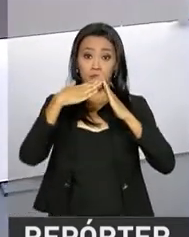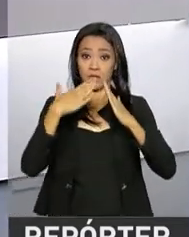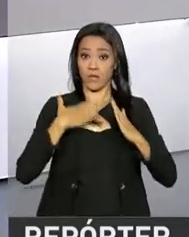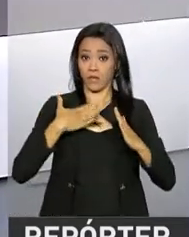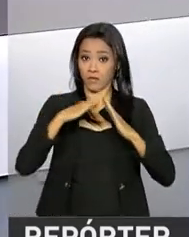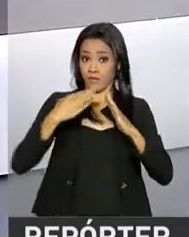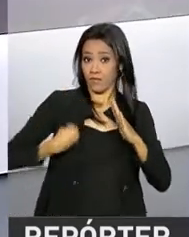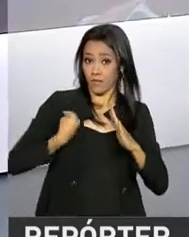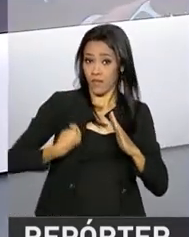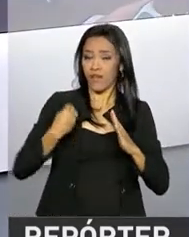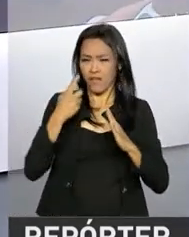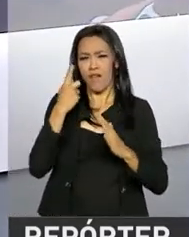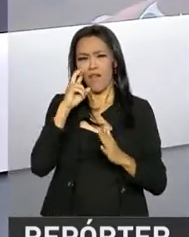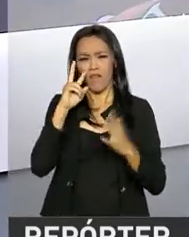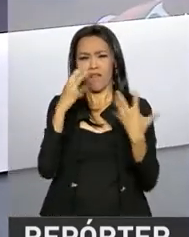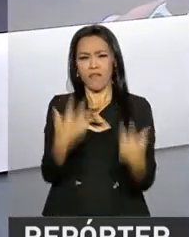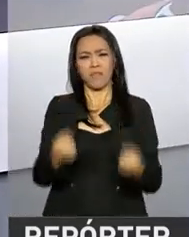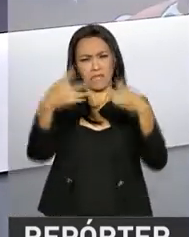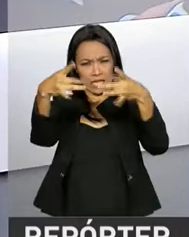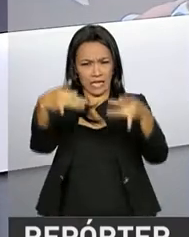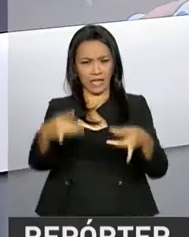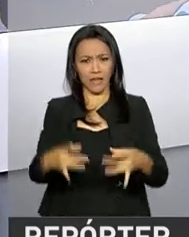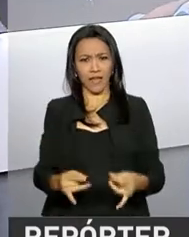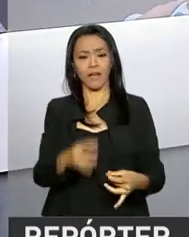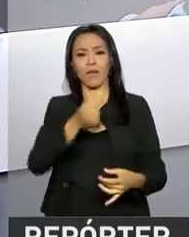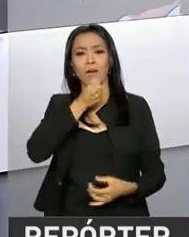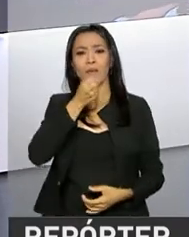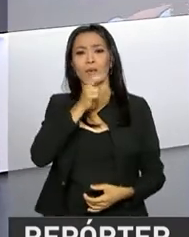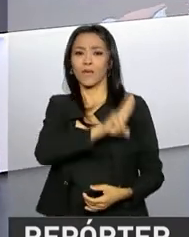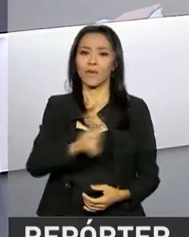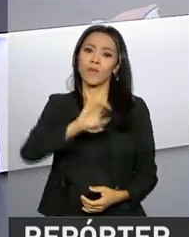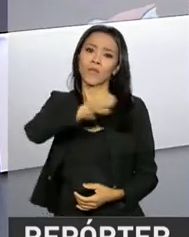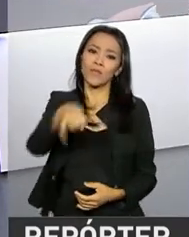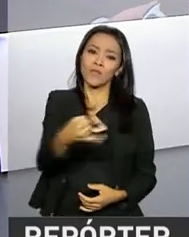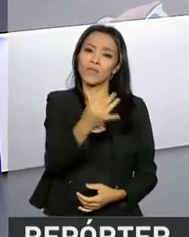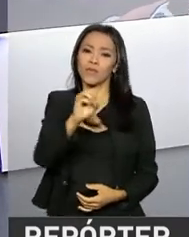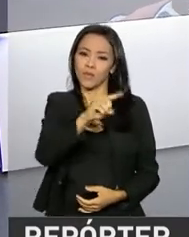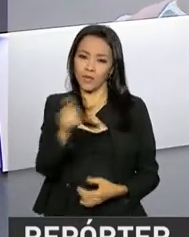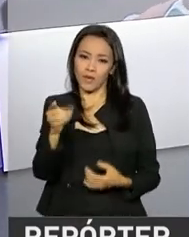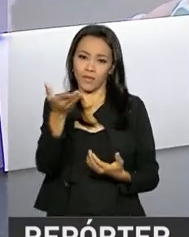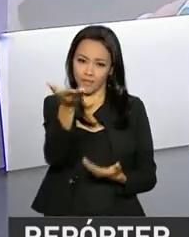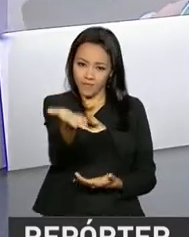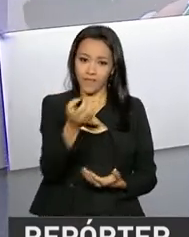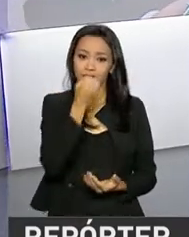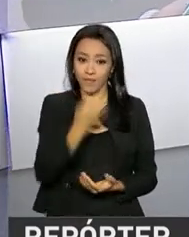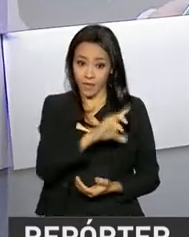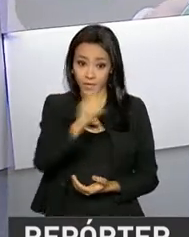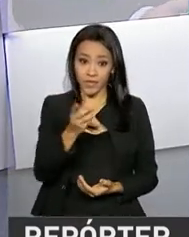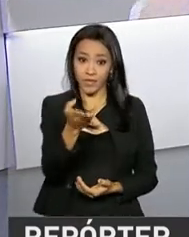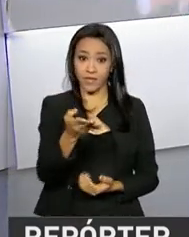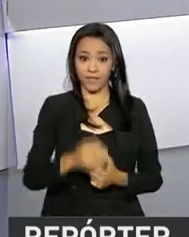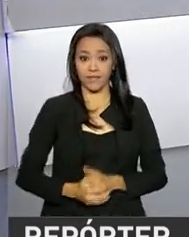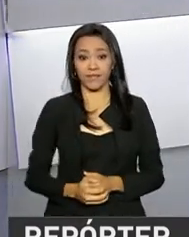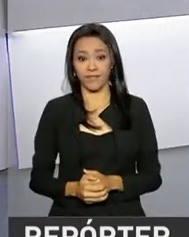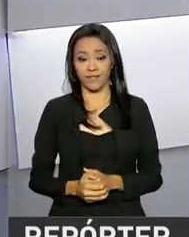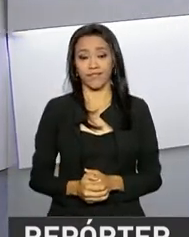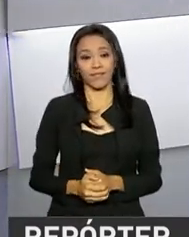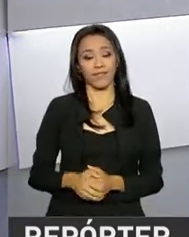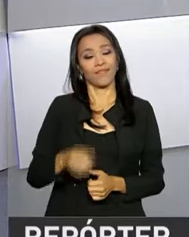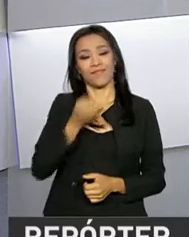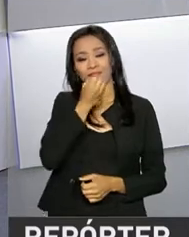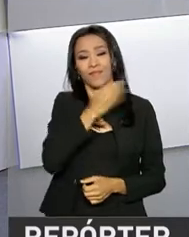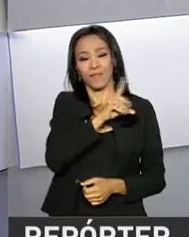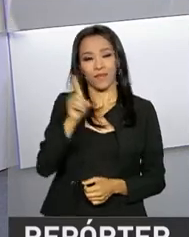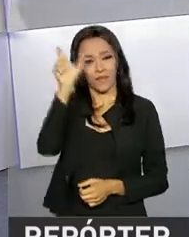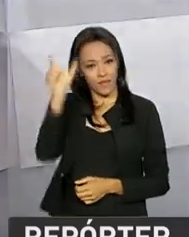Vida. Vamos saber os detalhes com o repórter João Pedro Neto, ao vivo. Oi, JP, bom dia para você. Leandro, bom dia